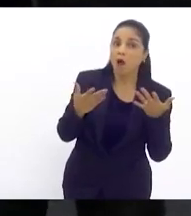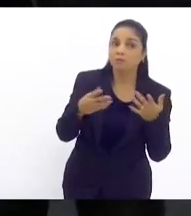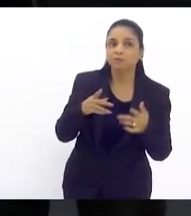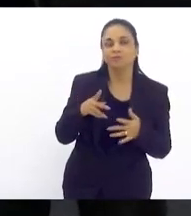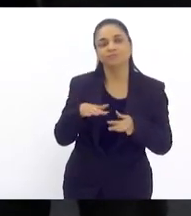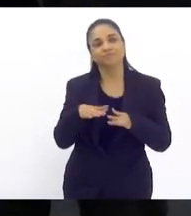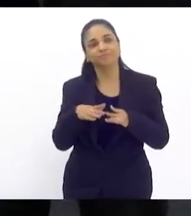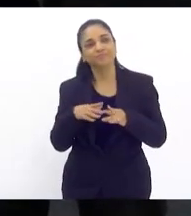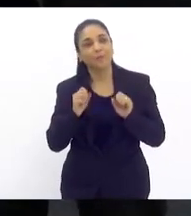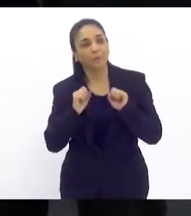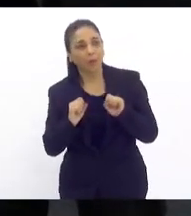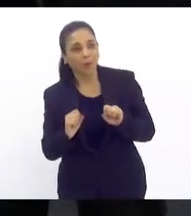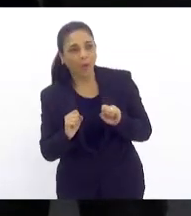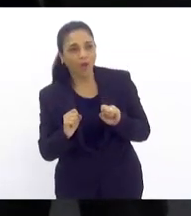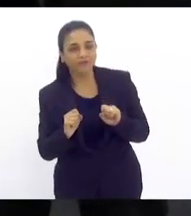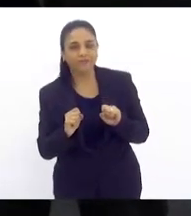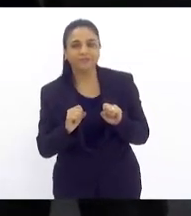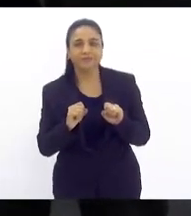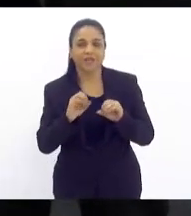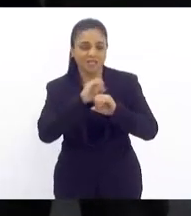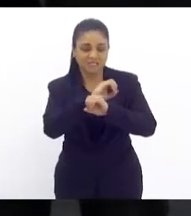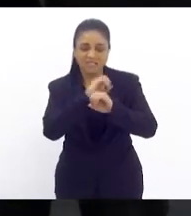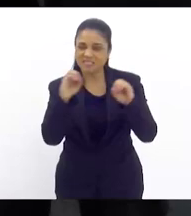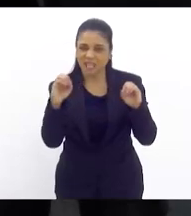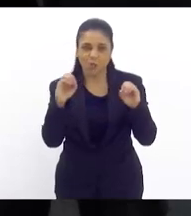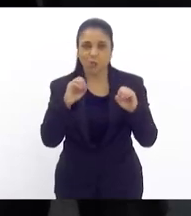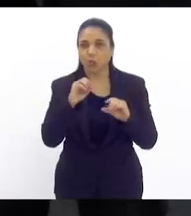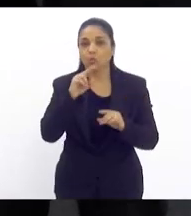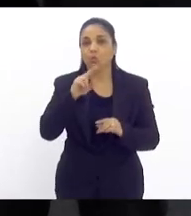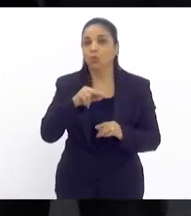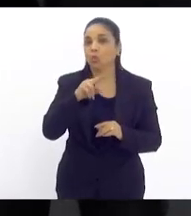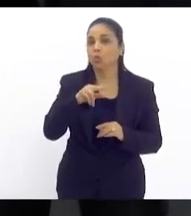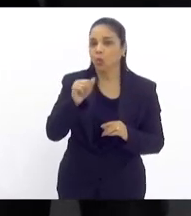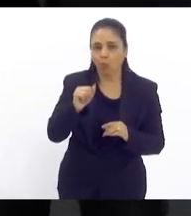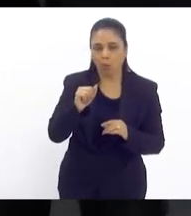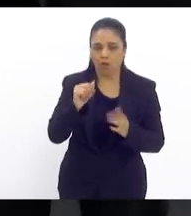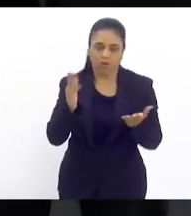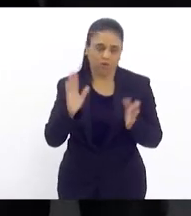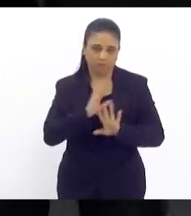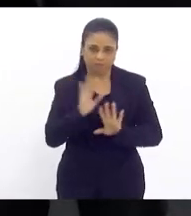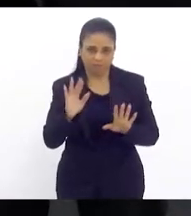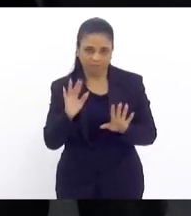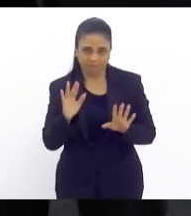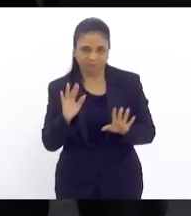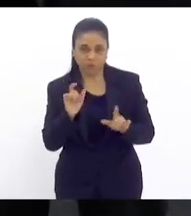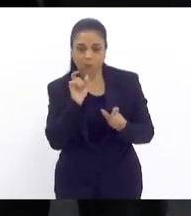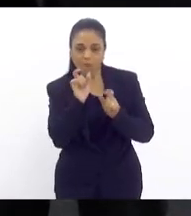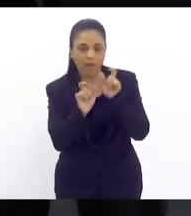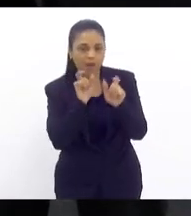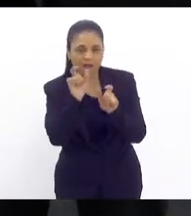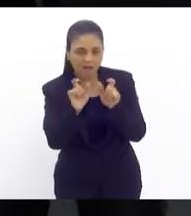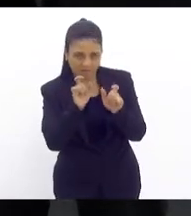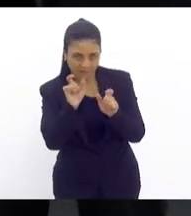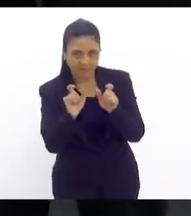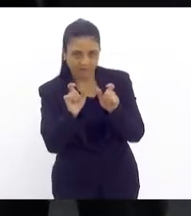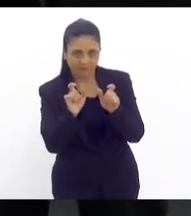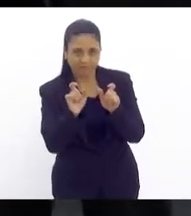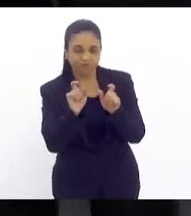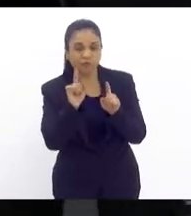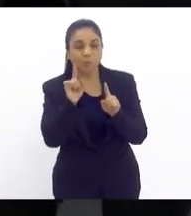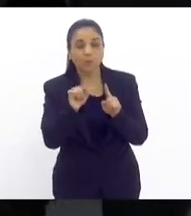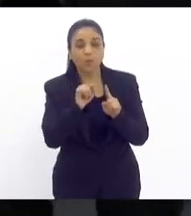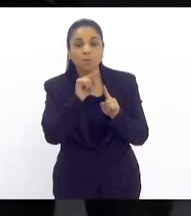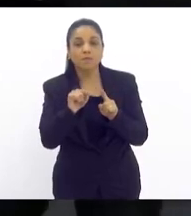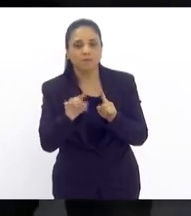possível isso significava zero nunca desde nunca Então o que a gente tem que fazer